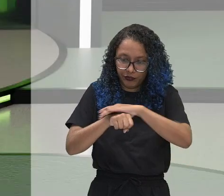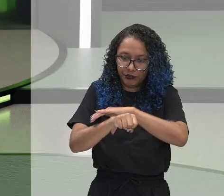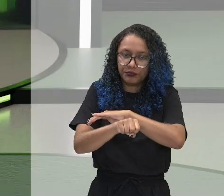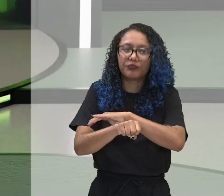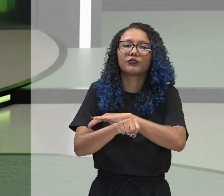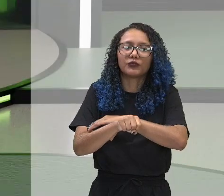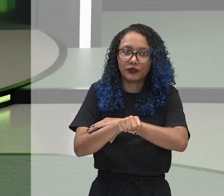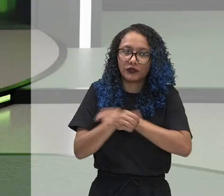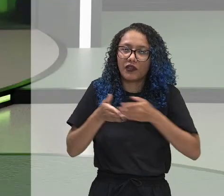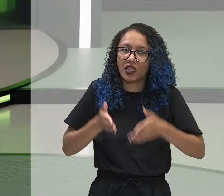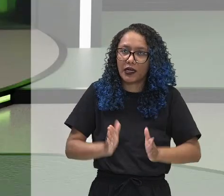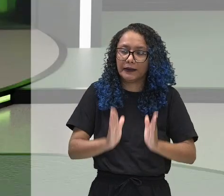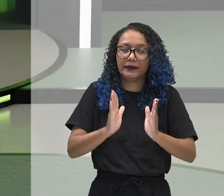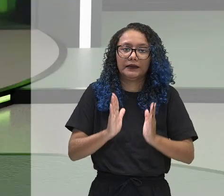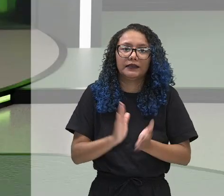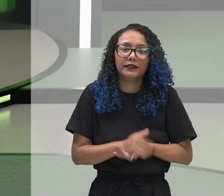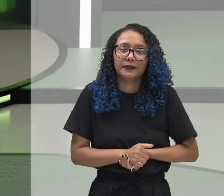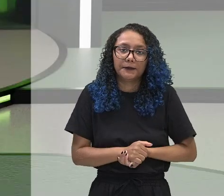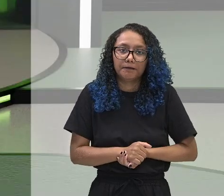os órgãos internos.